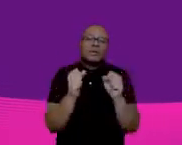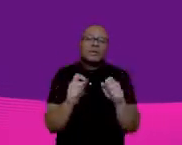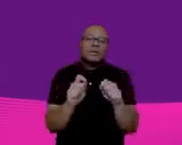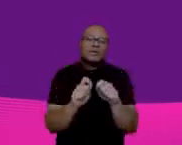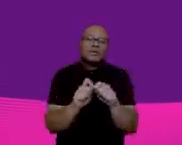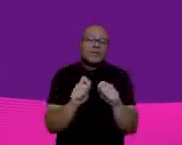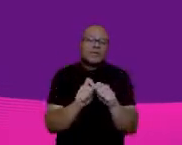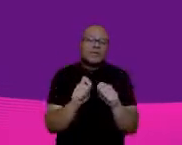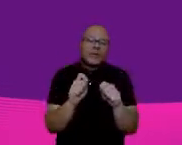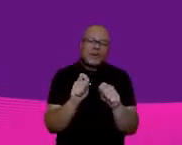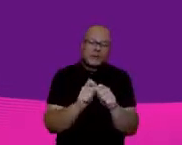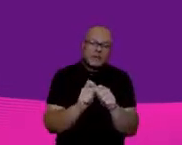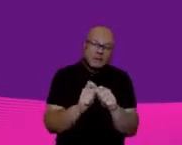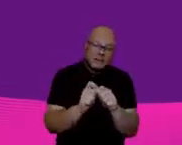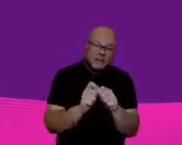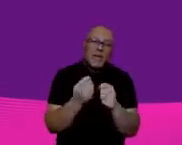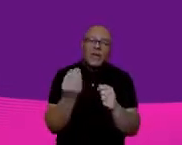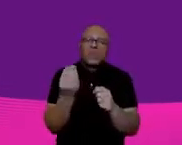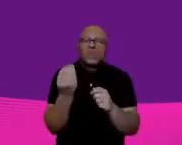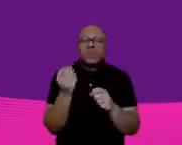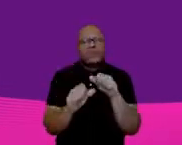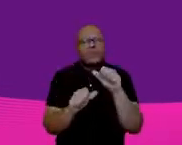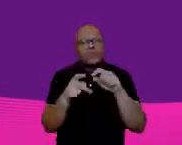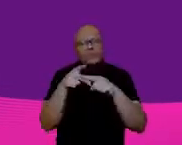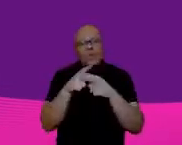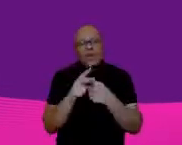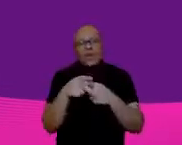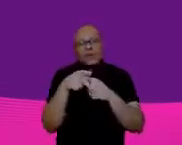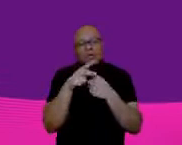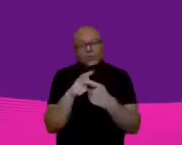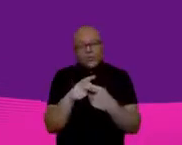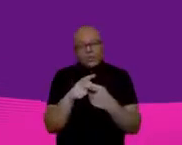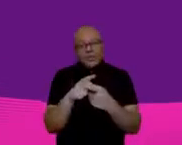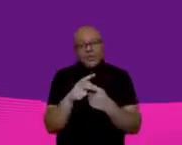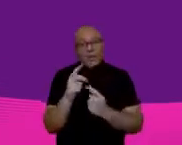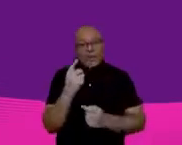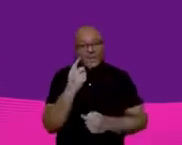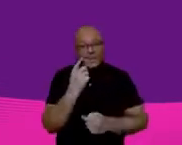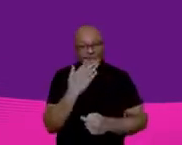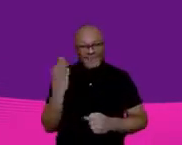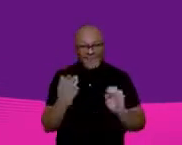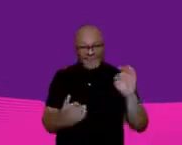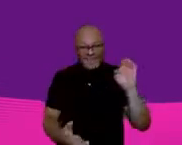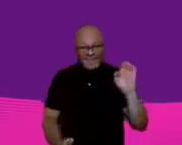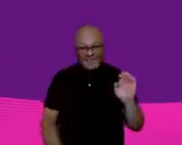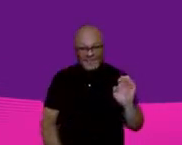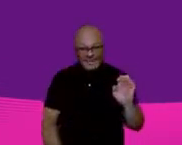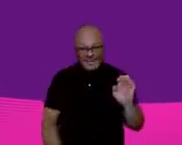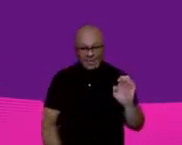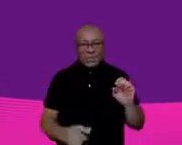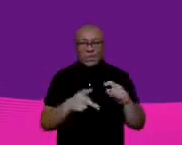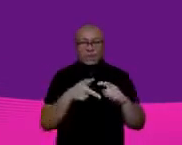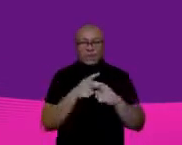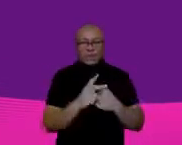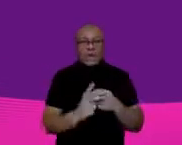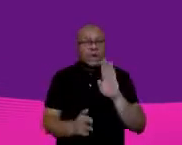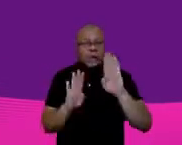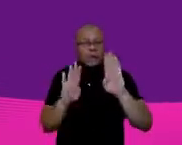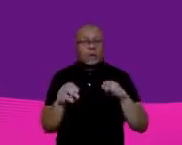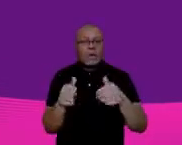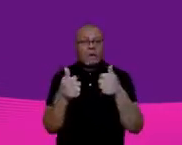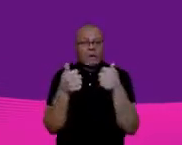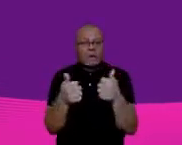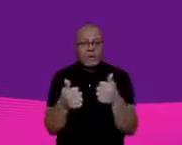que nós podemos ajustar. O lado esquerdo que foi realizado estava bem, mas vocês